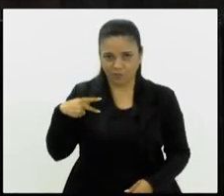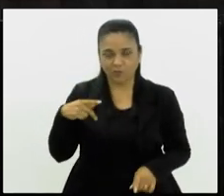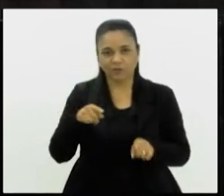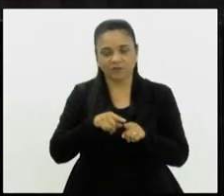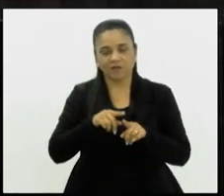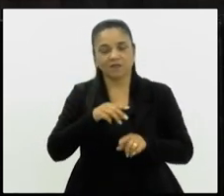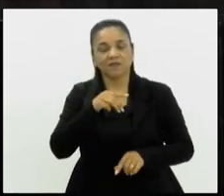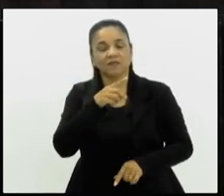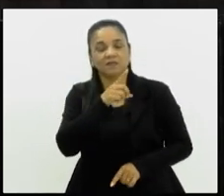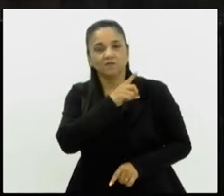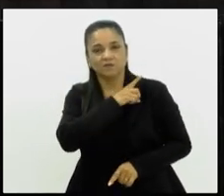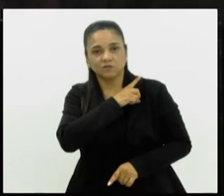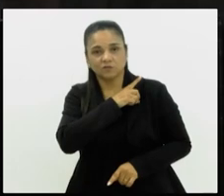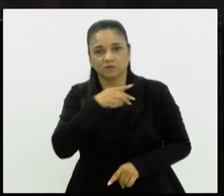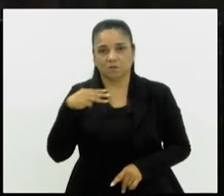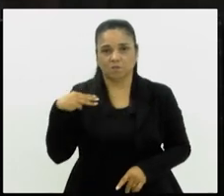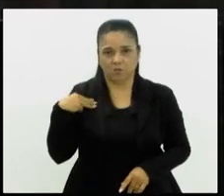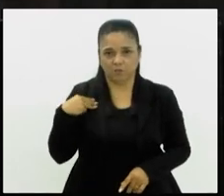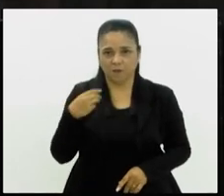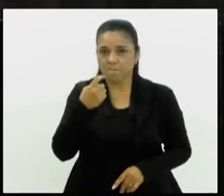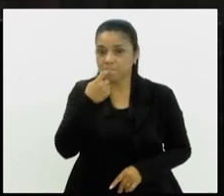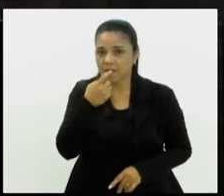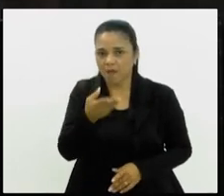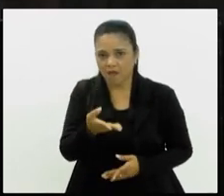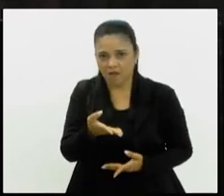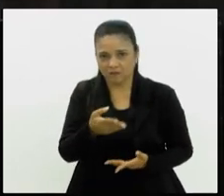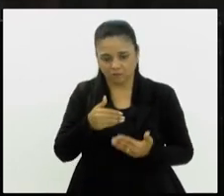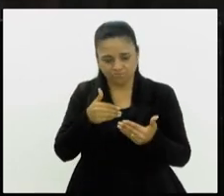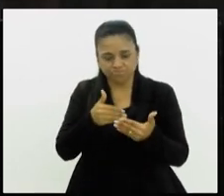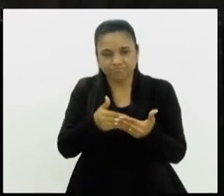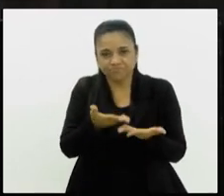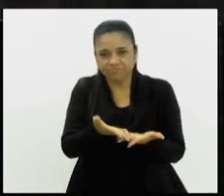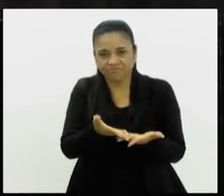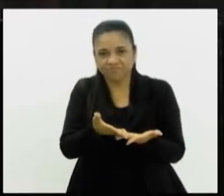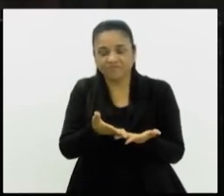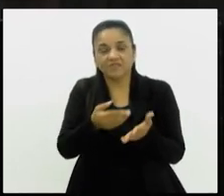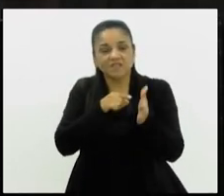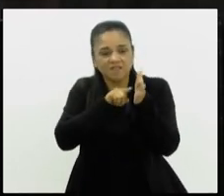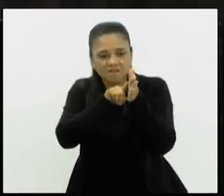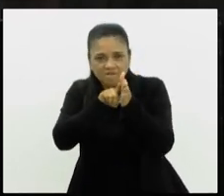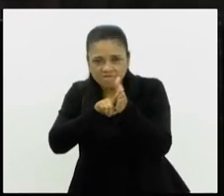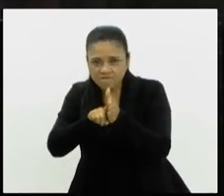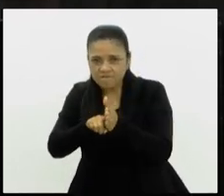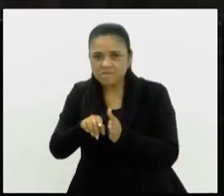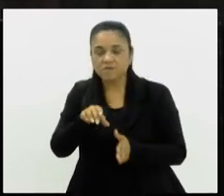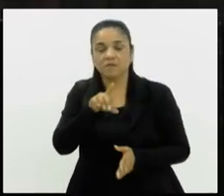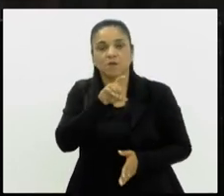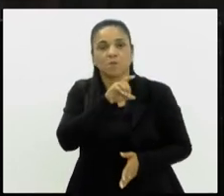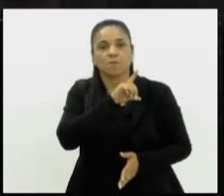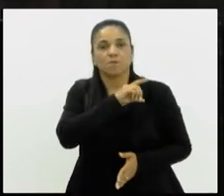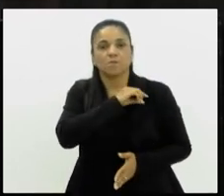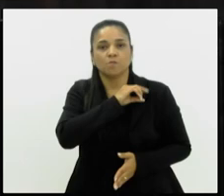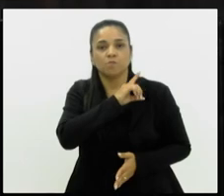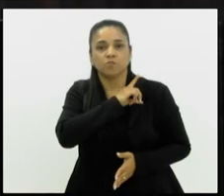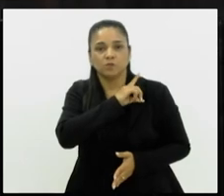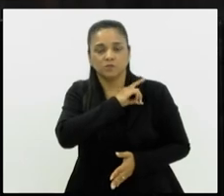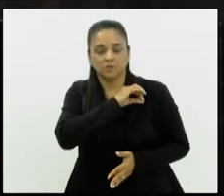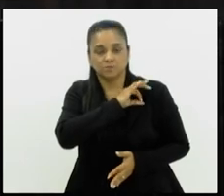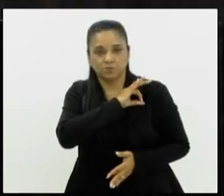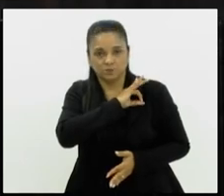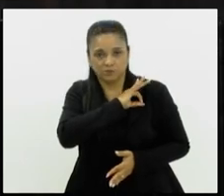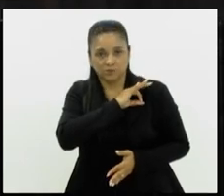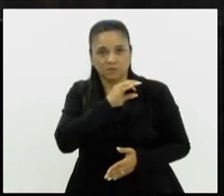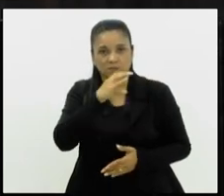Defensoria. E, possivelmente, consoante as investigações da Polícia Civil, em